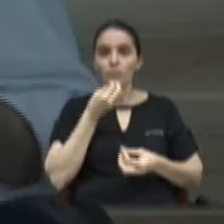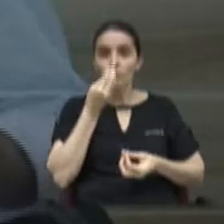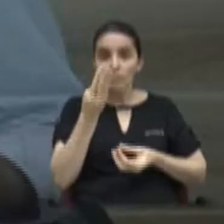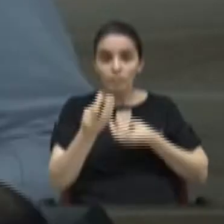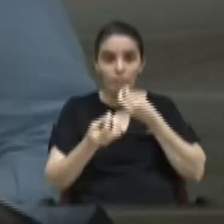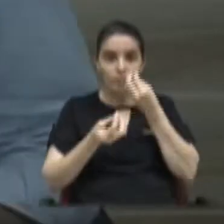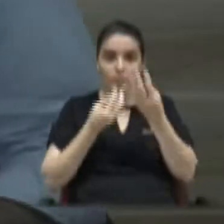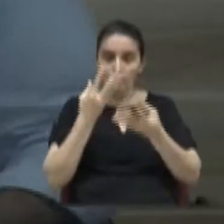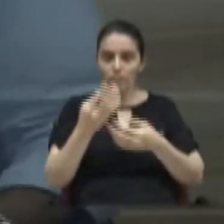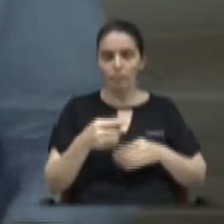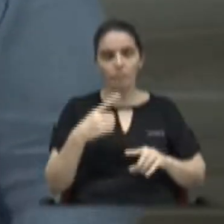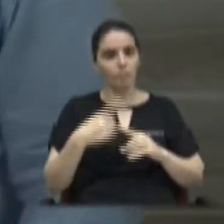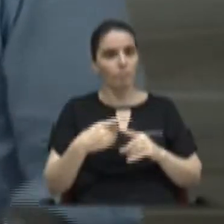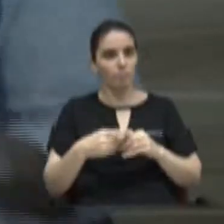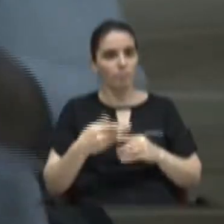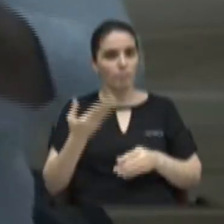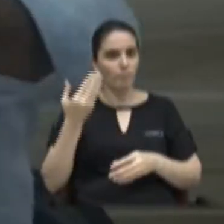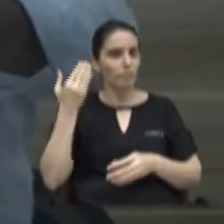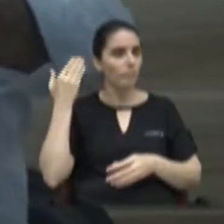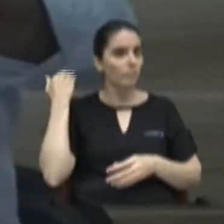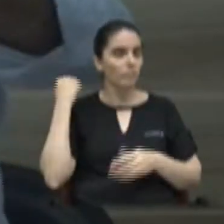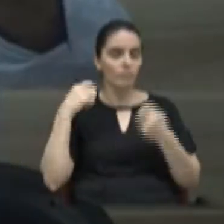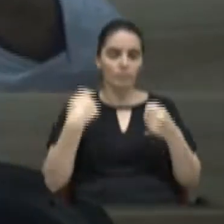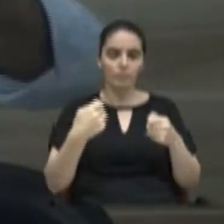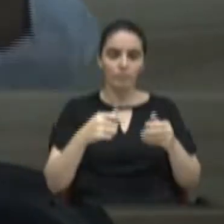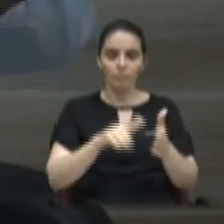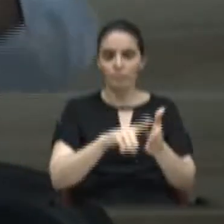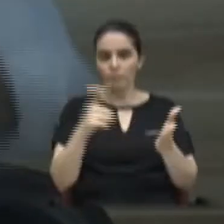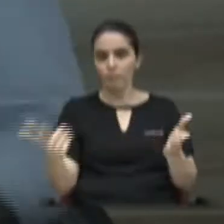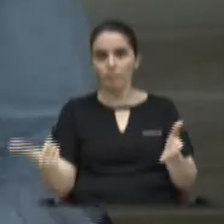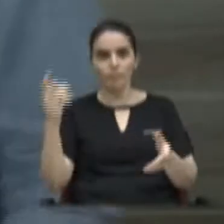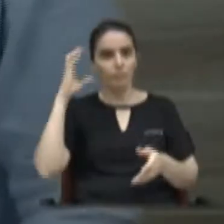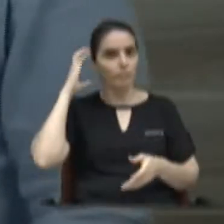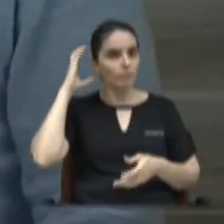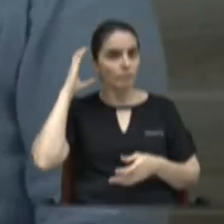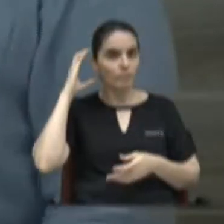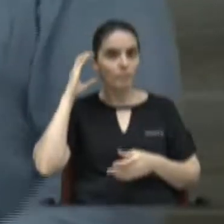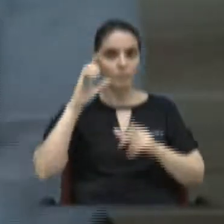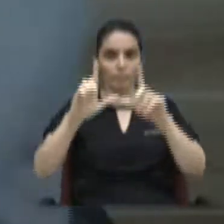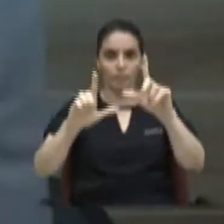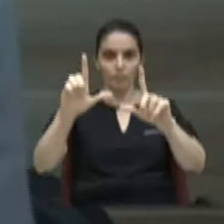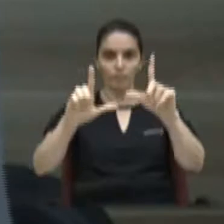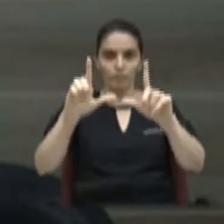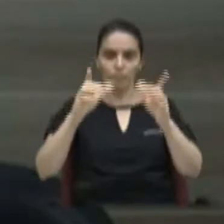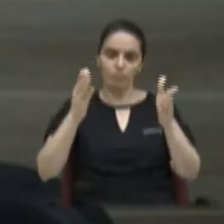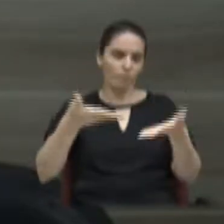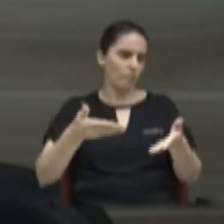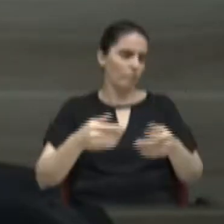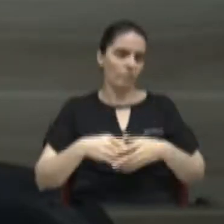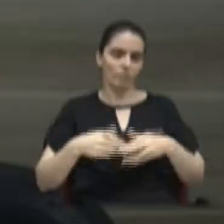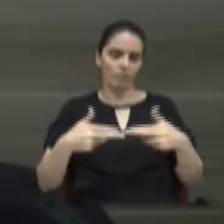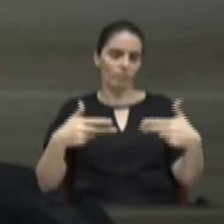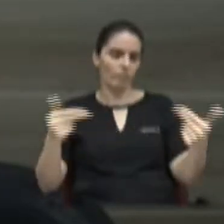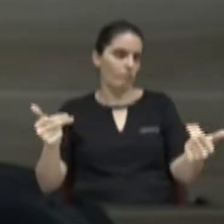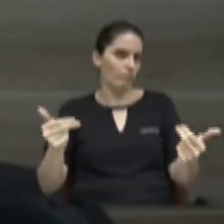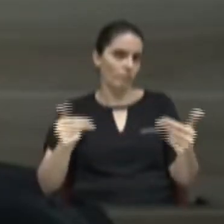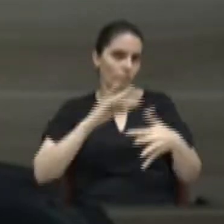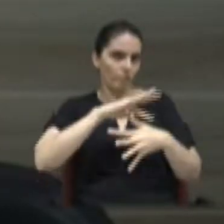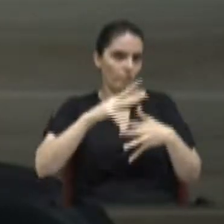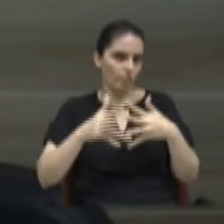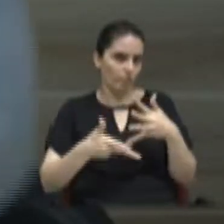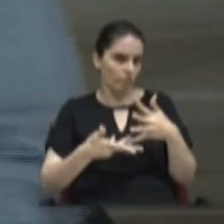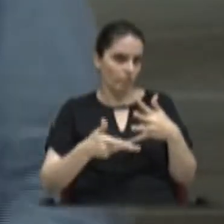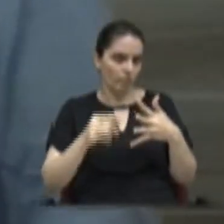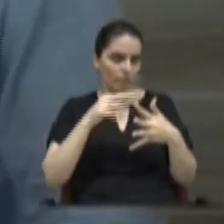anos atrás a gente se dependia de jornal, rádio e televisão. Agora tem meios, redes sociais para a gente